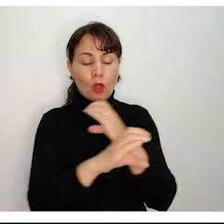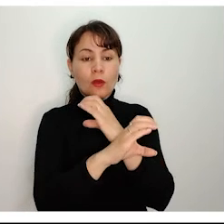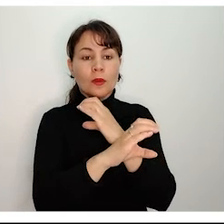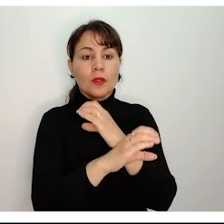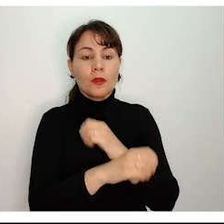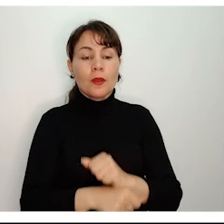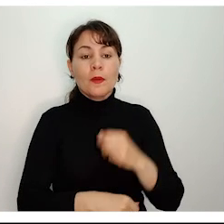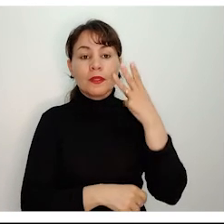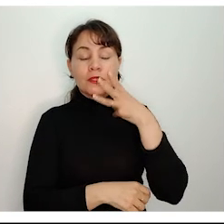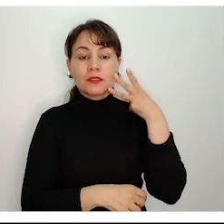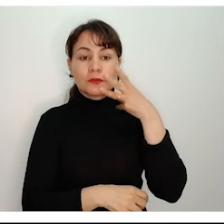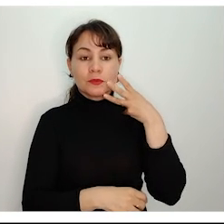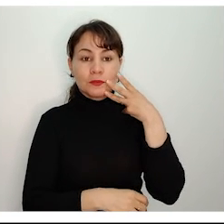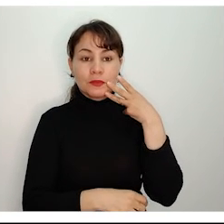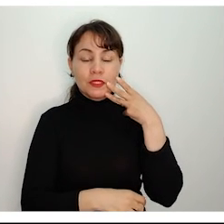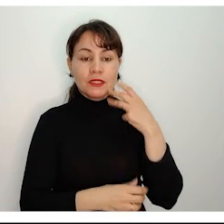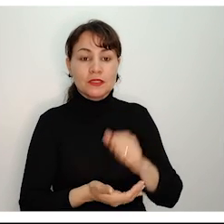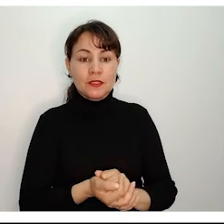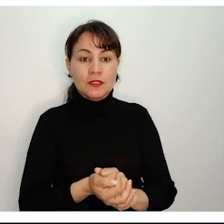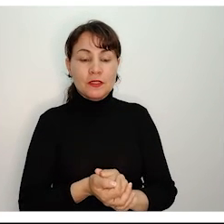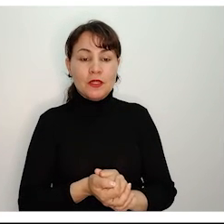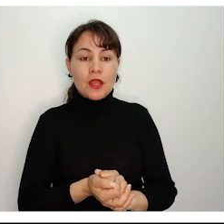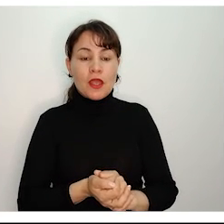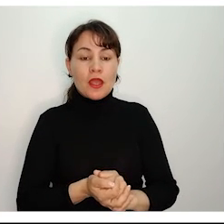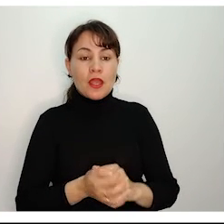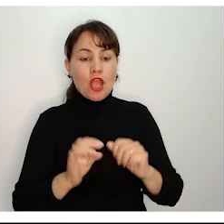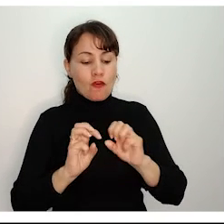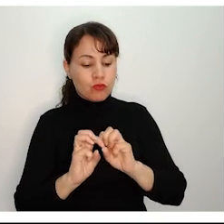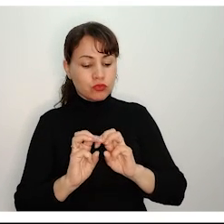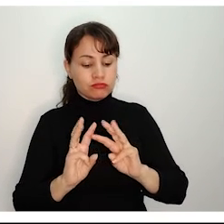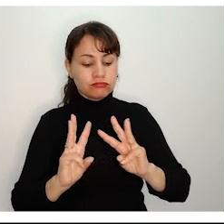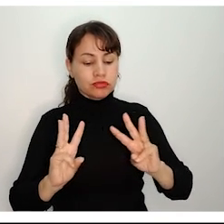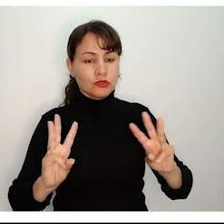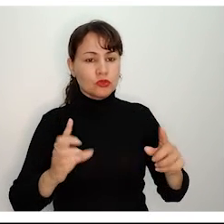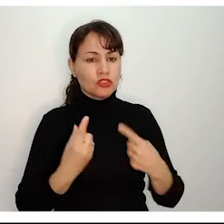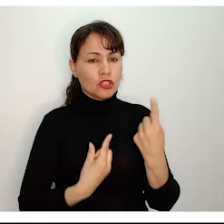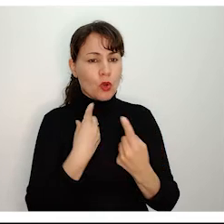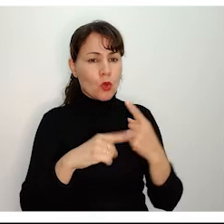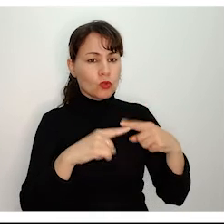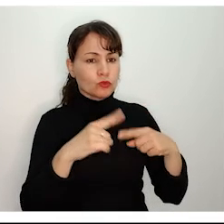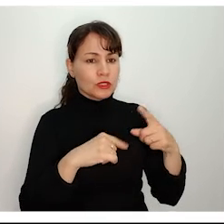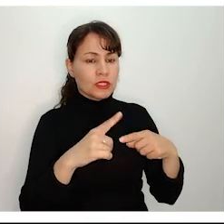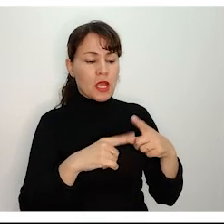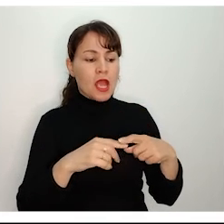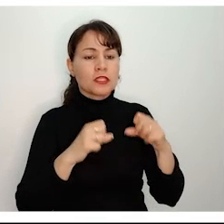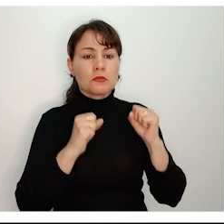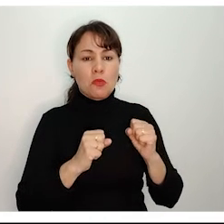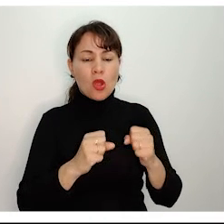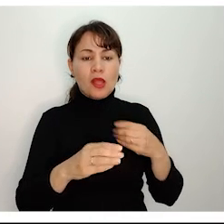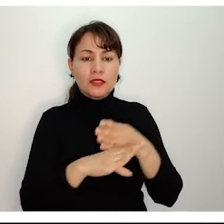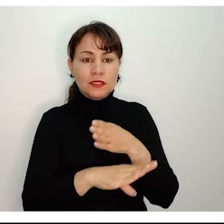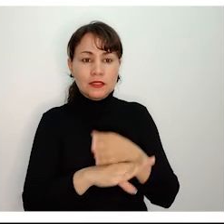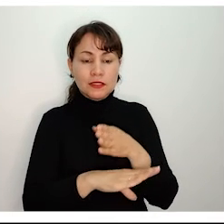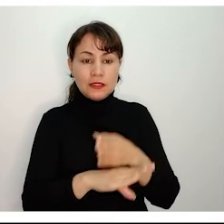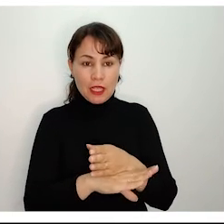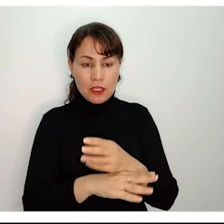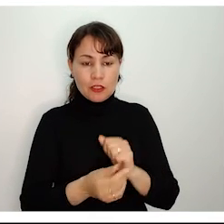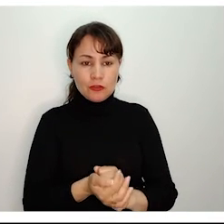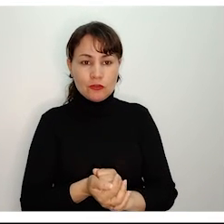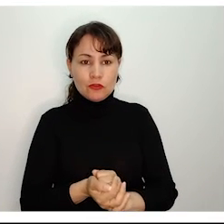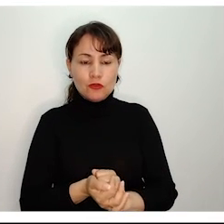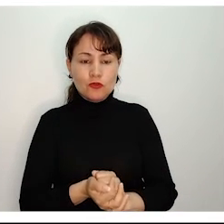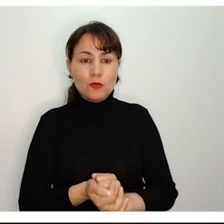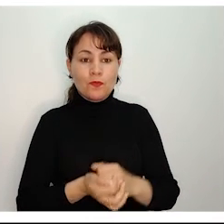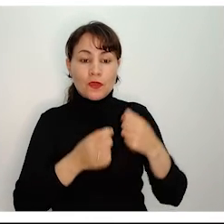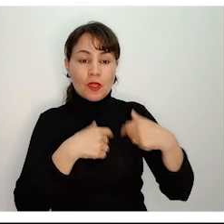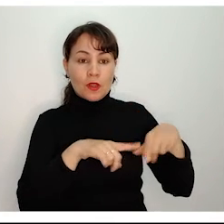Como complementação da nossa palestra, eu vou deixar indicações de alguns materiais para que vocês possam ter